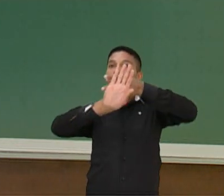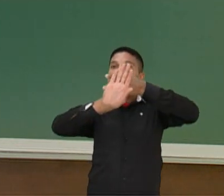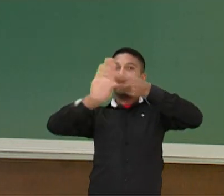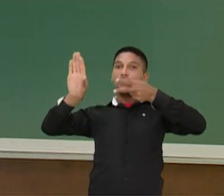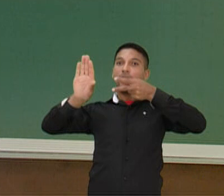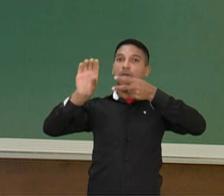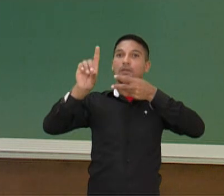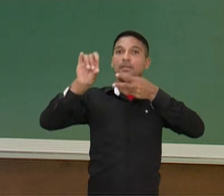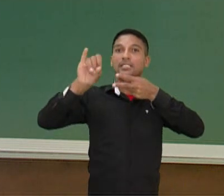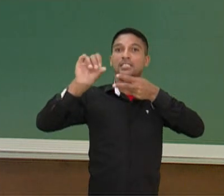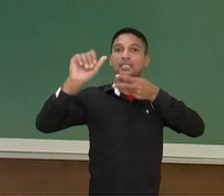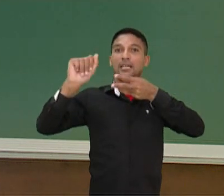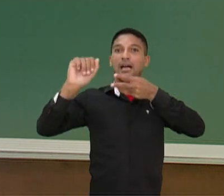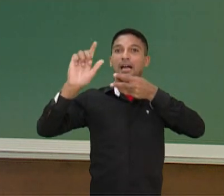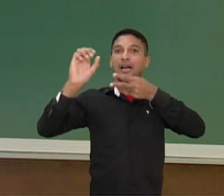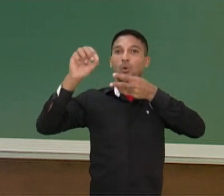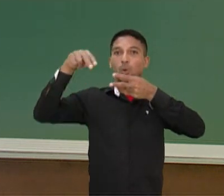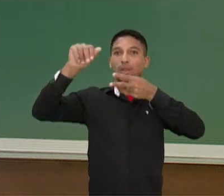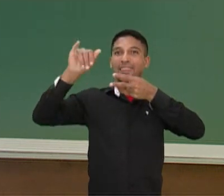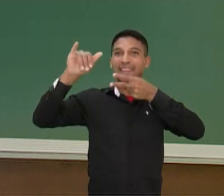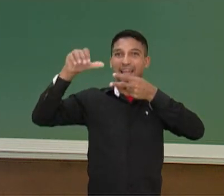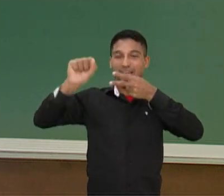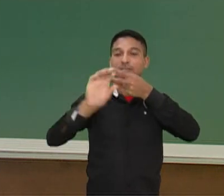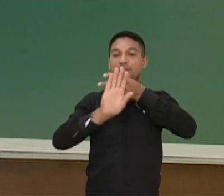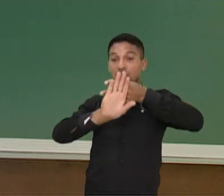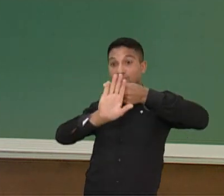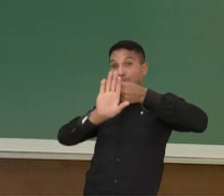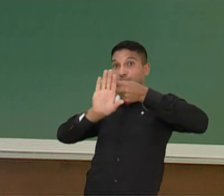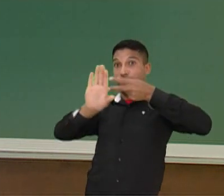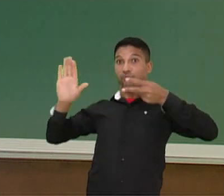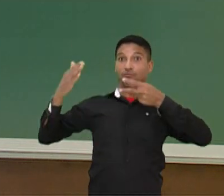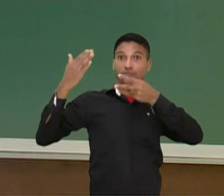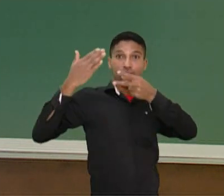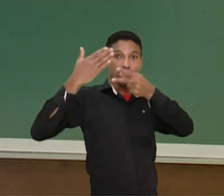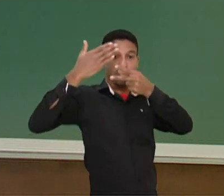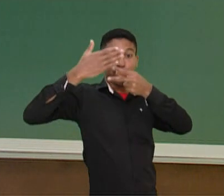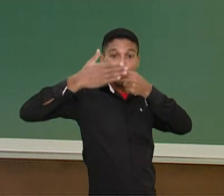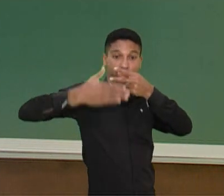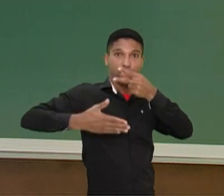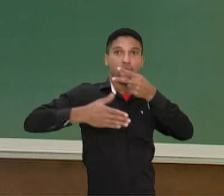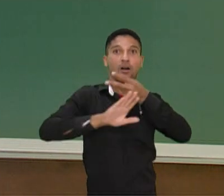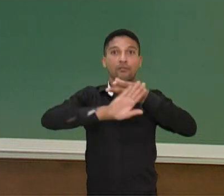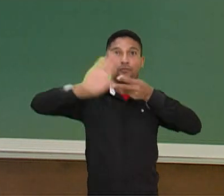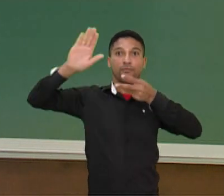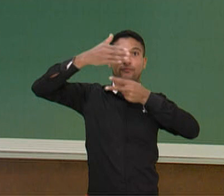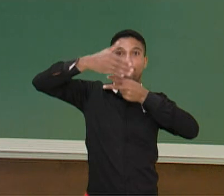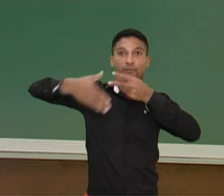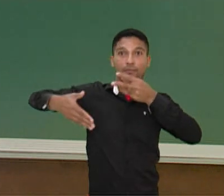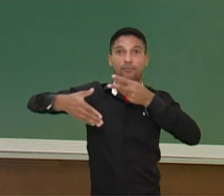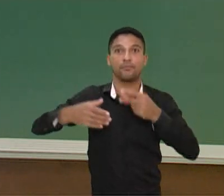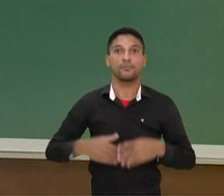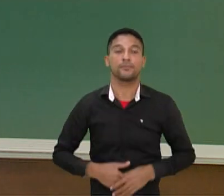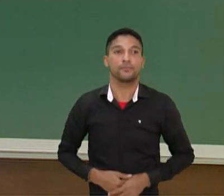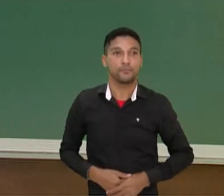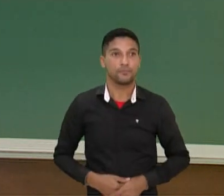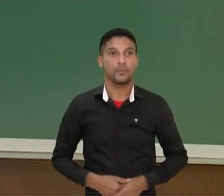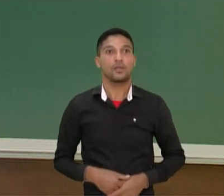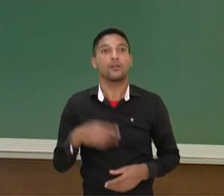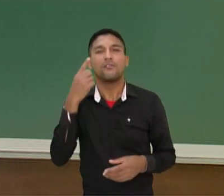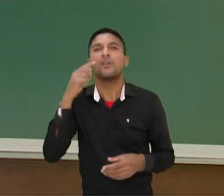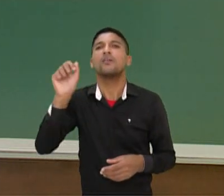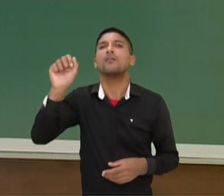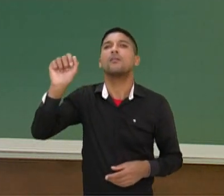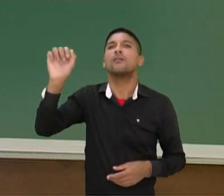Eu tenho os ângulos externos também, mas a gente já chega lá. Vamos devagar com o negócio, tá bom? Então, nesse desenho meu